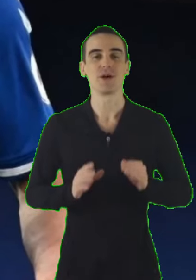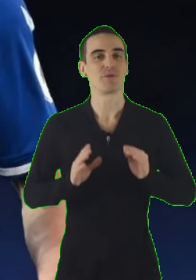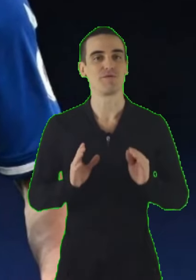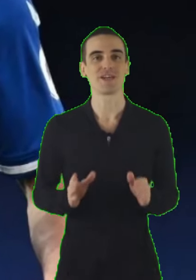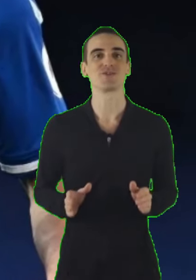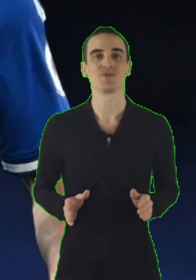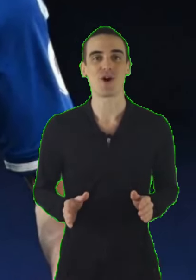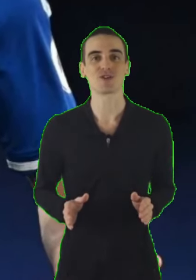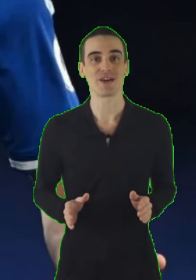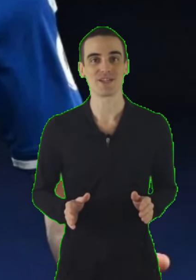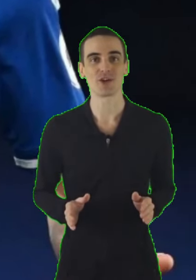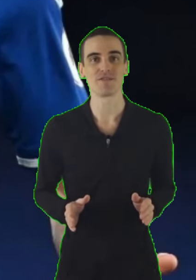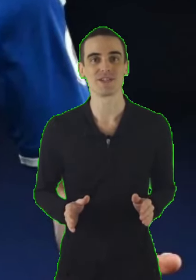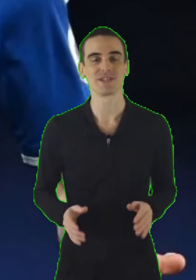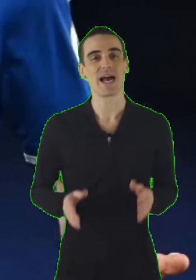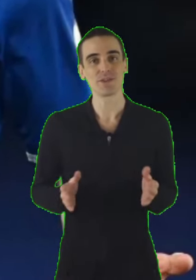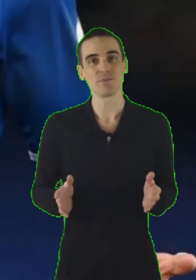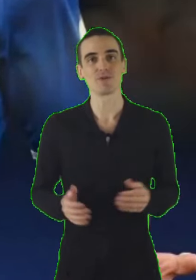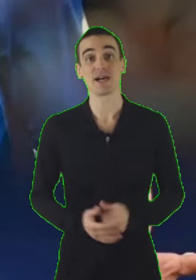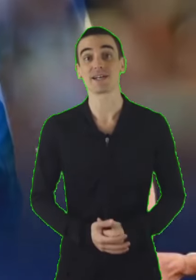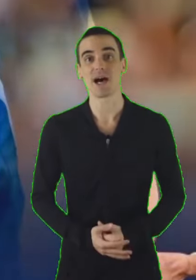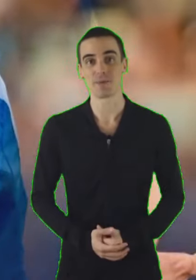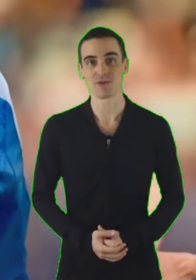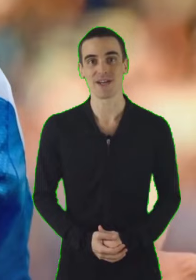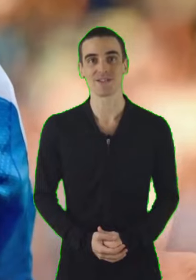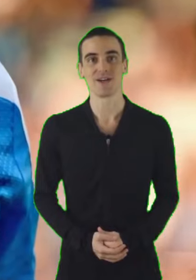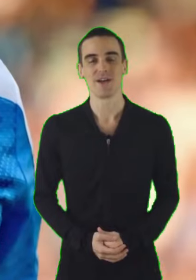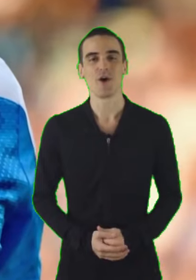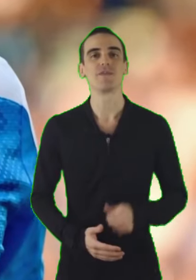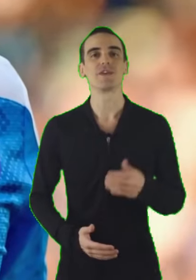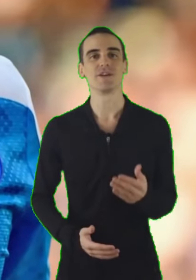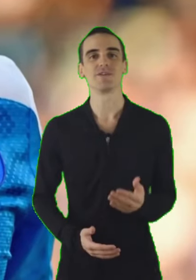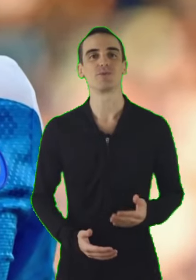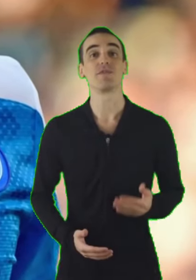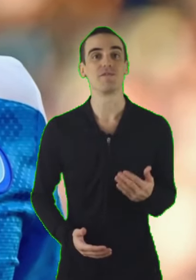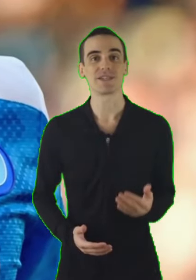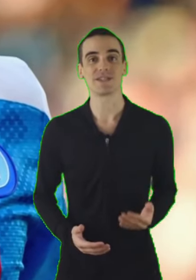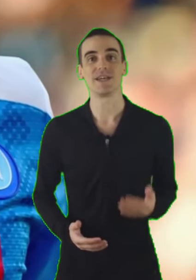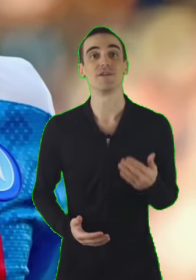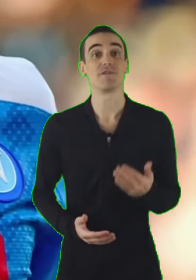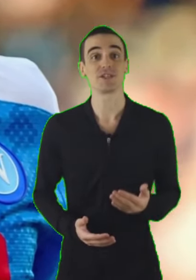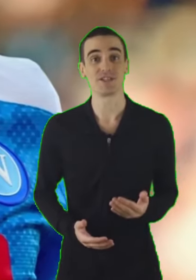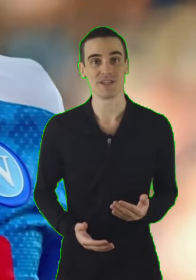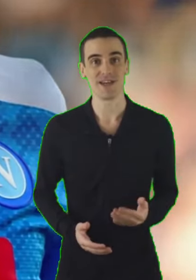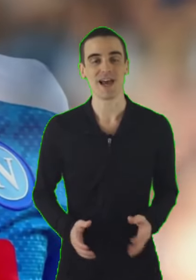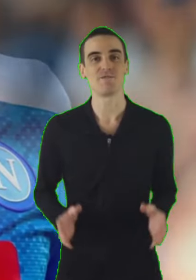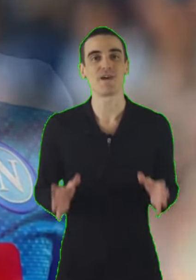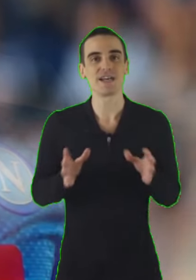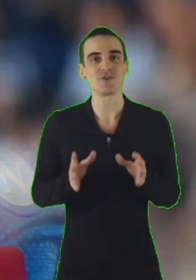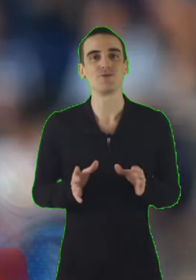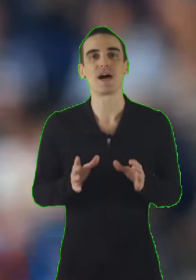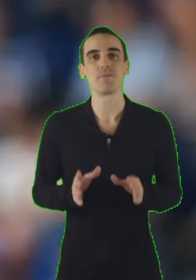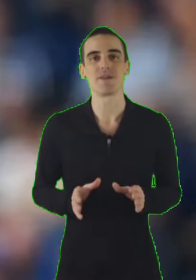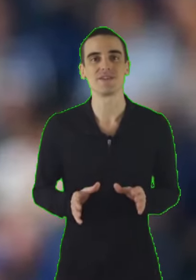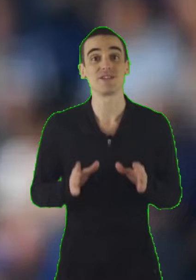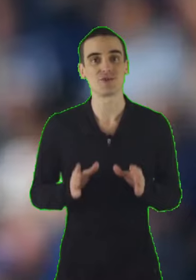pelo Vasco. O clube já tem negociações com um atleta de 33 anos, atualmente no Al-Wahda, dos Emirados Árabes Unidos. A diretoria